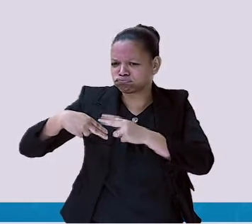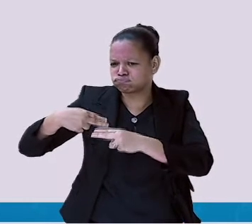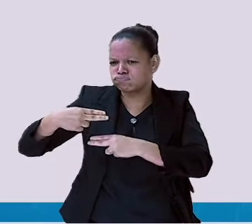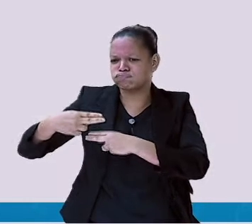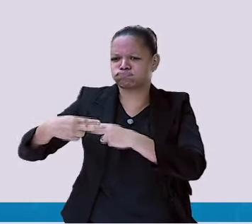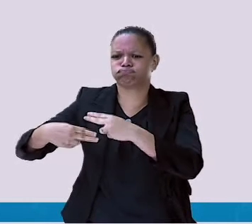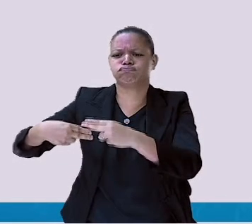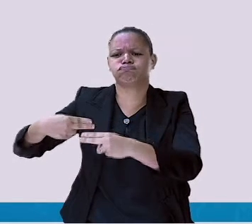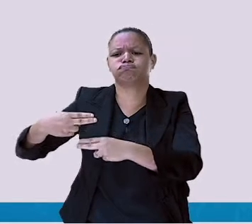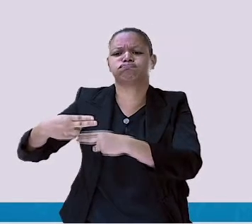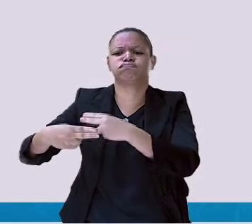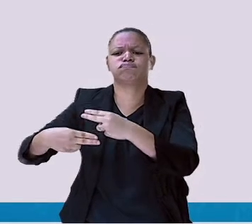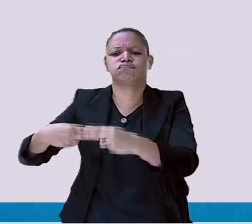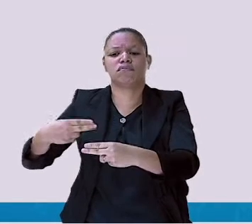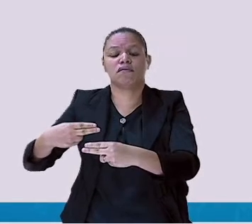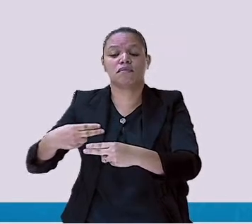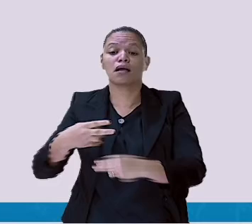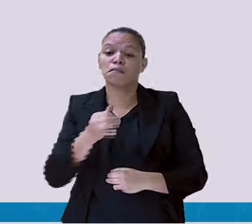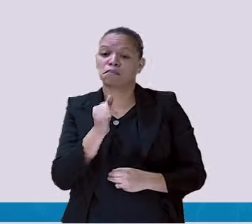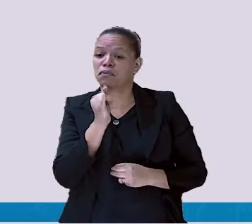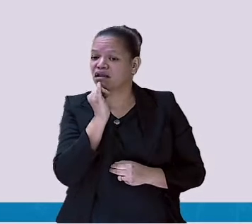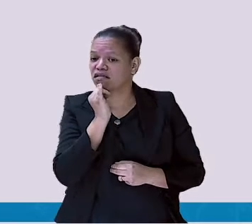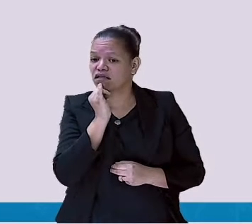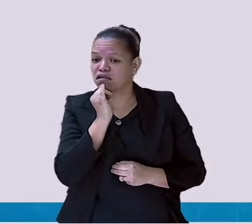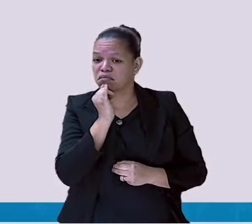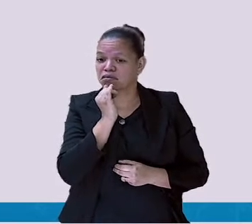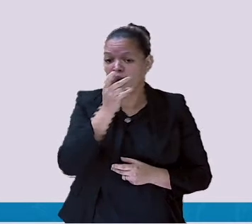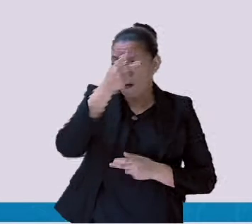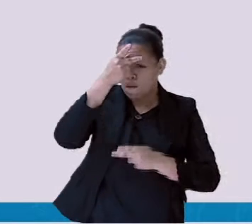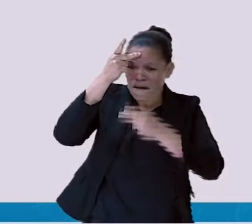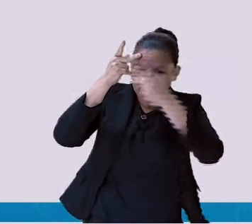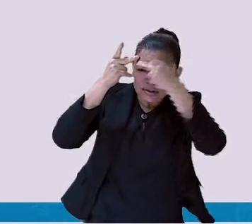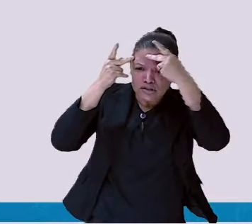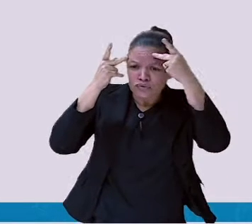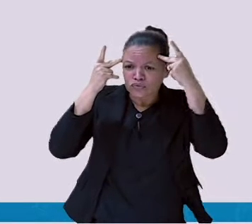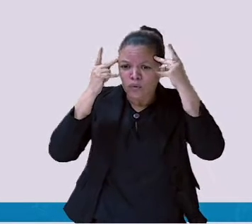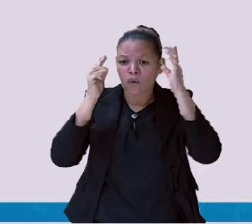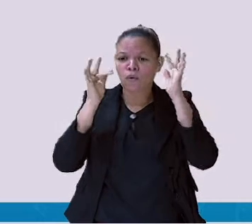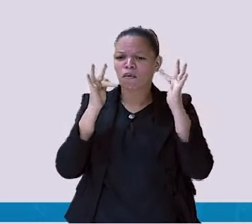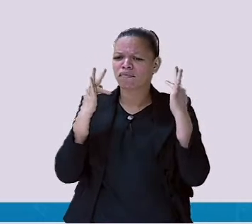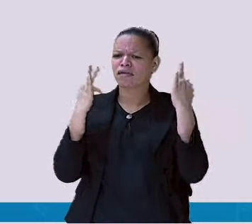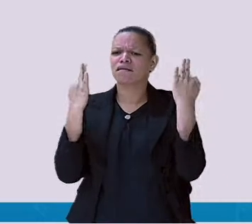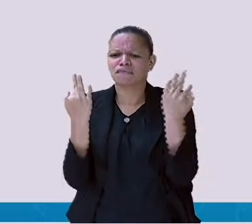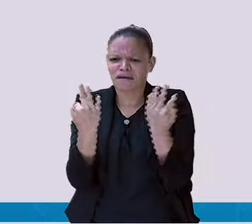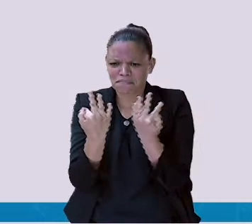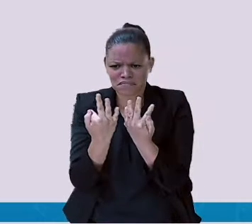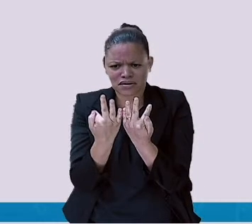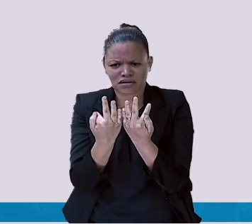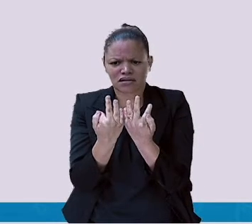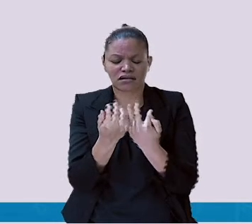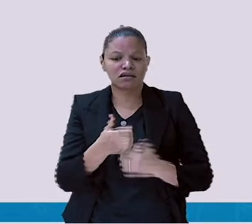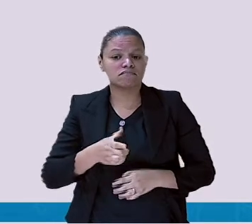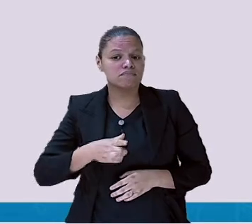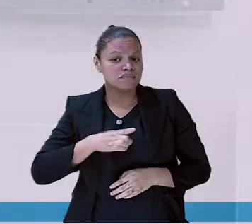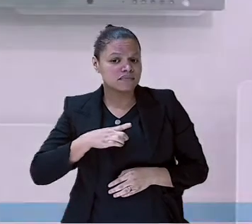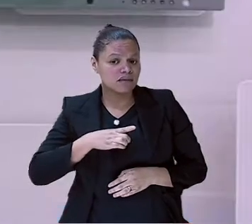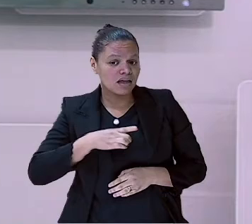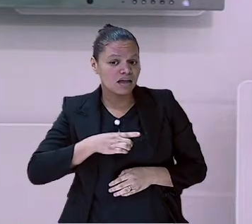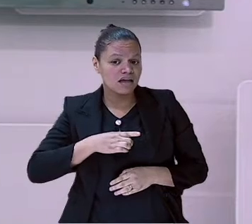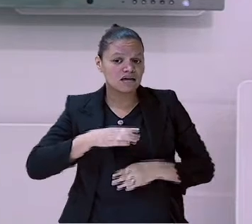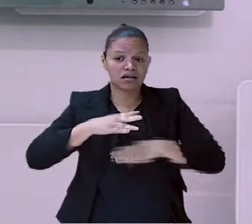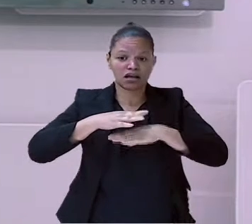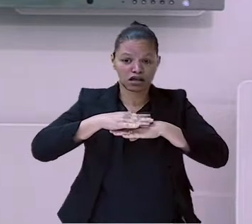tenha alguma dessas doenças que eu vou citar aqui. Mas hoje, em específico, nós estamos falando de doenças